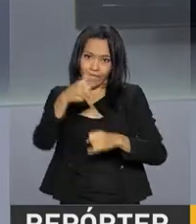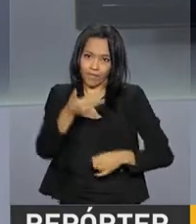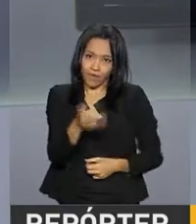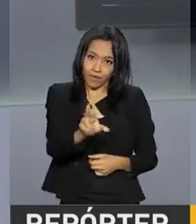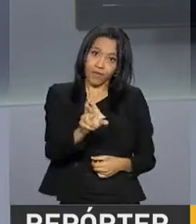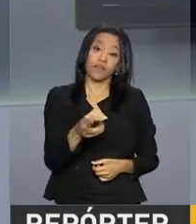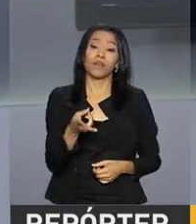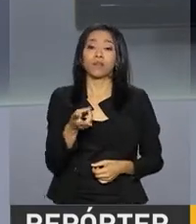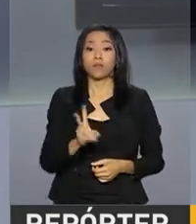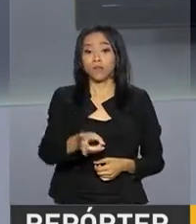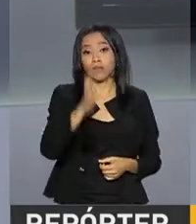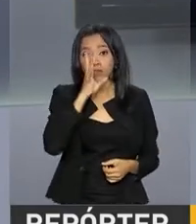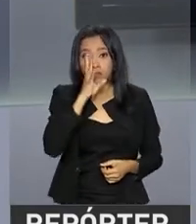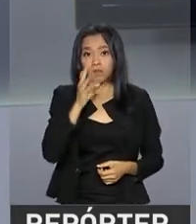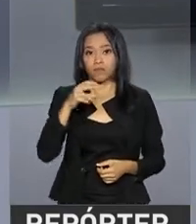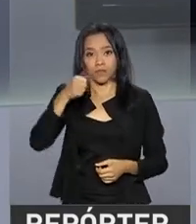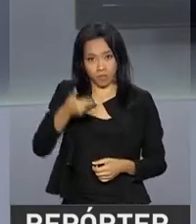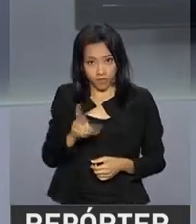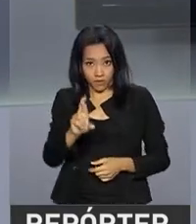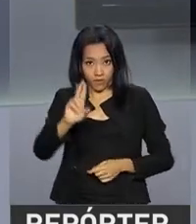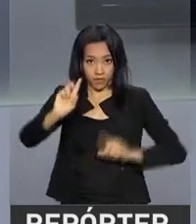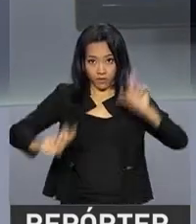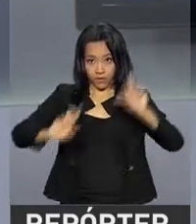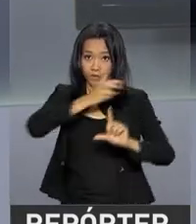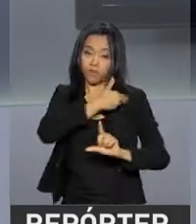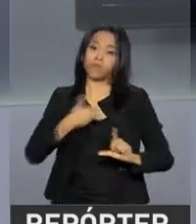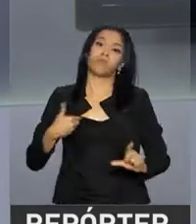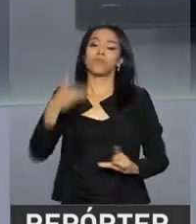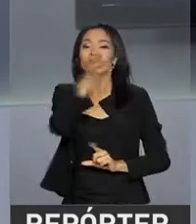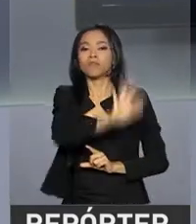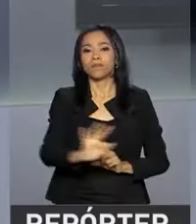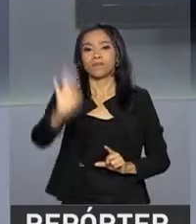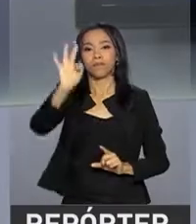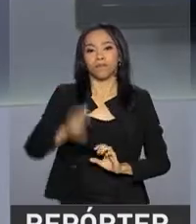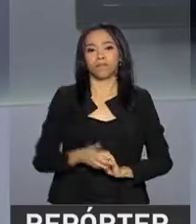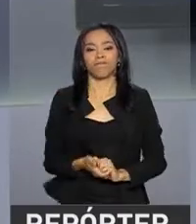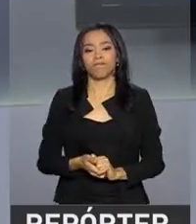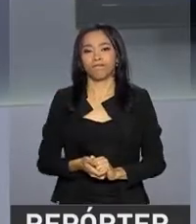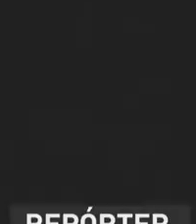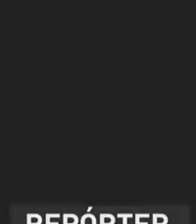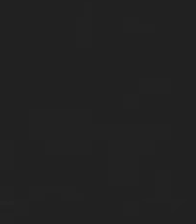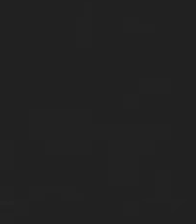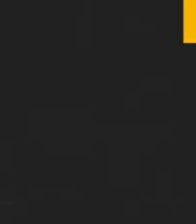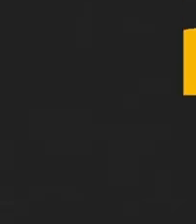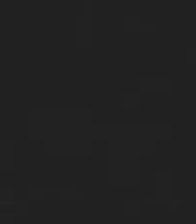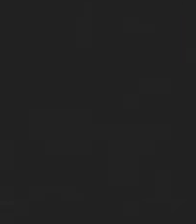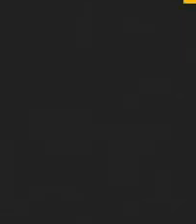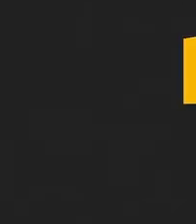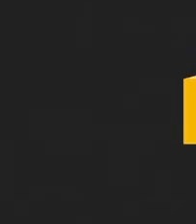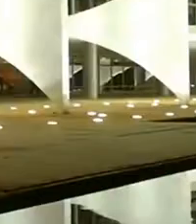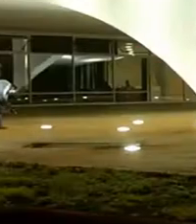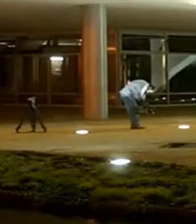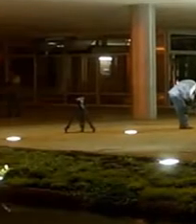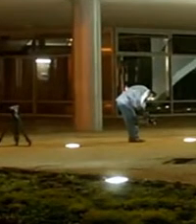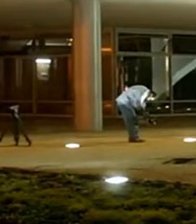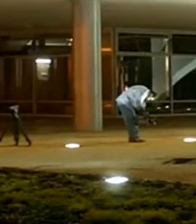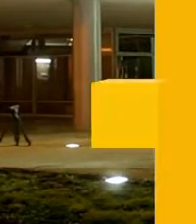NBR na internet. Continue com a gente na NBR, a TV do Governo Federal.